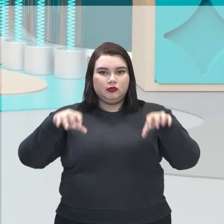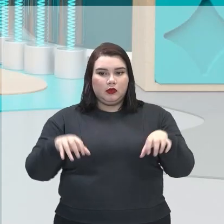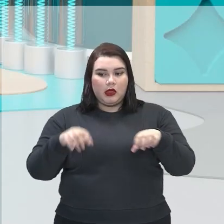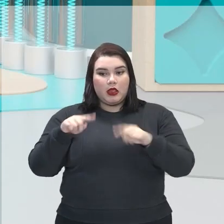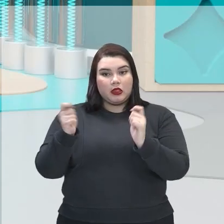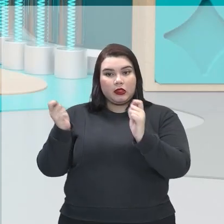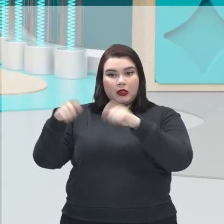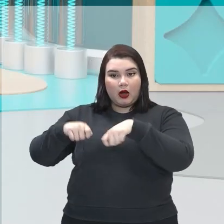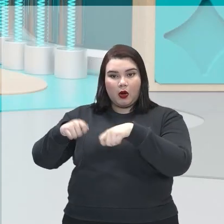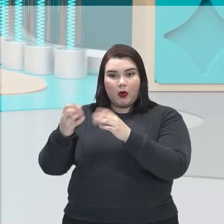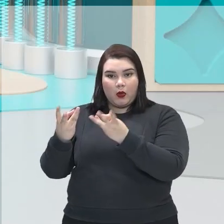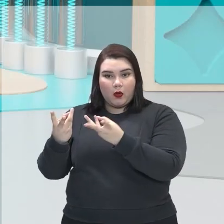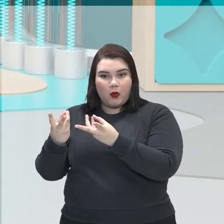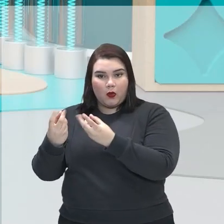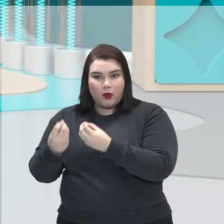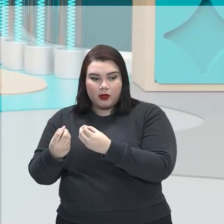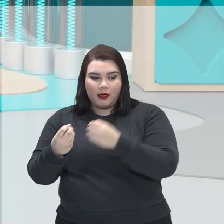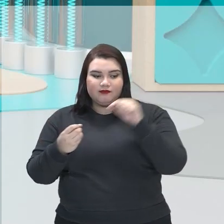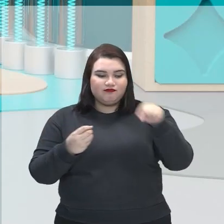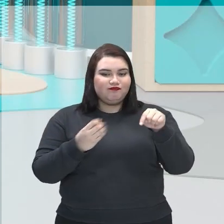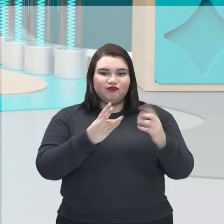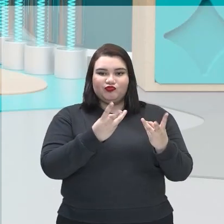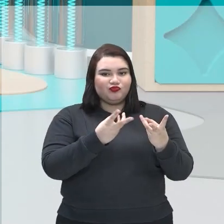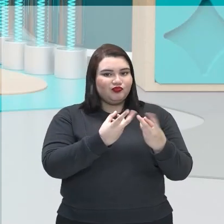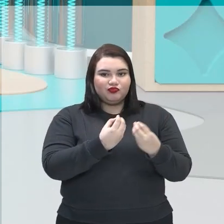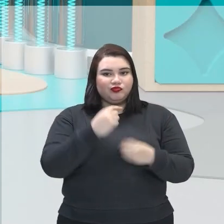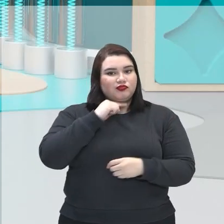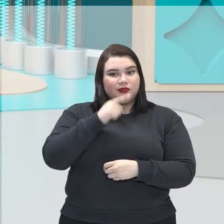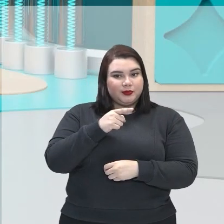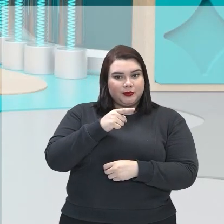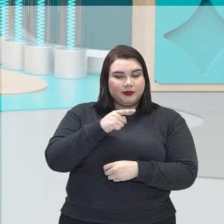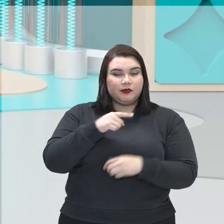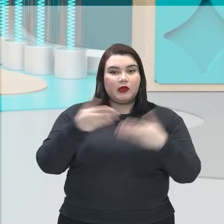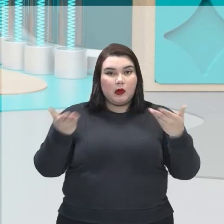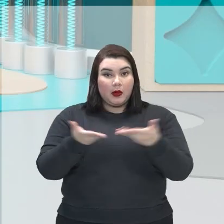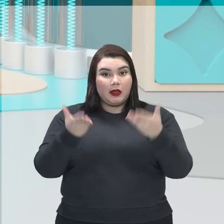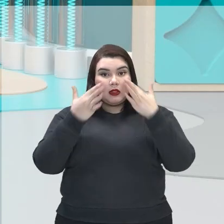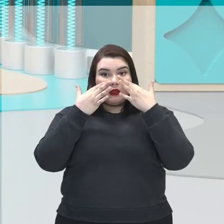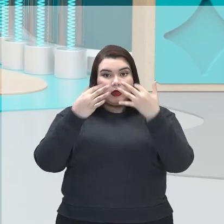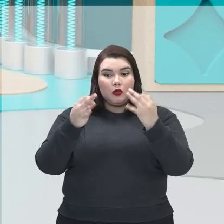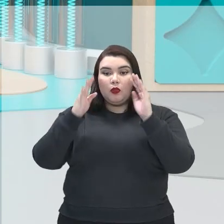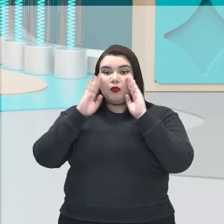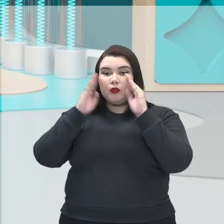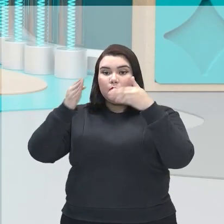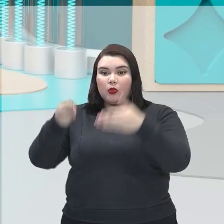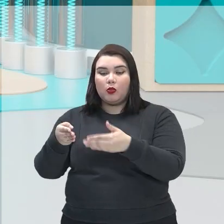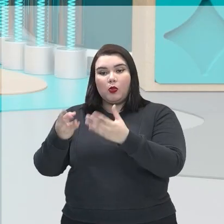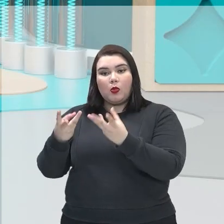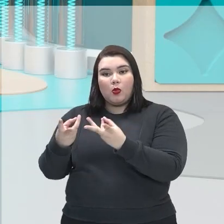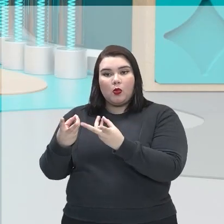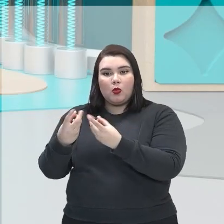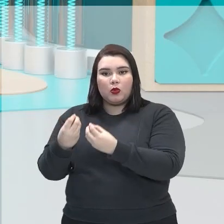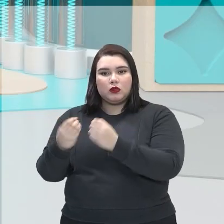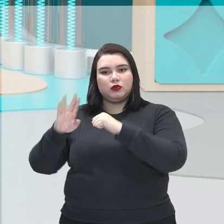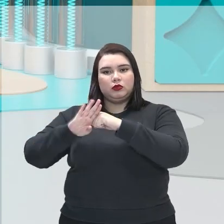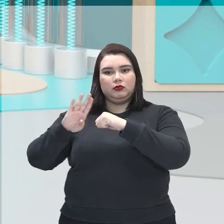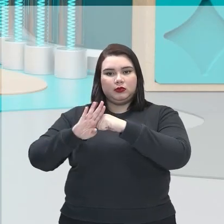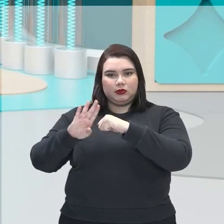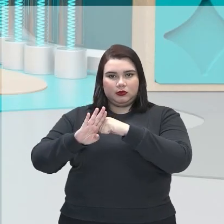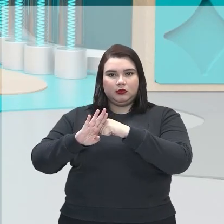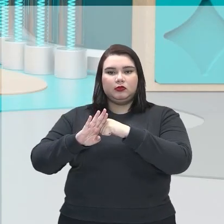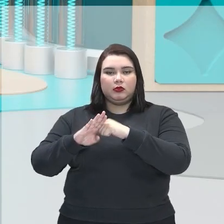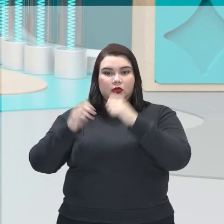e incontáveis. E hoje, prestem bastante atenção que vamos falar sobre os contáveis, porque quando eu